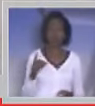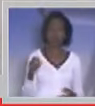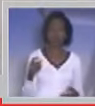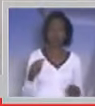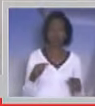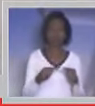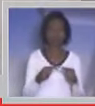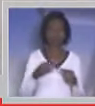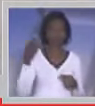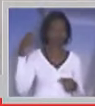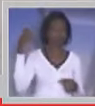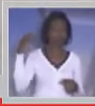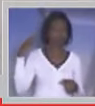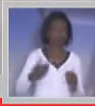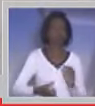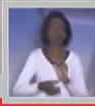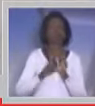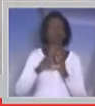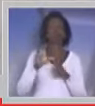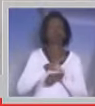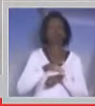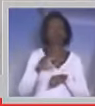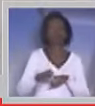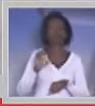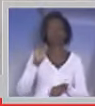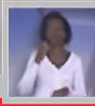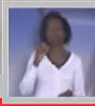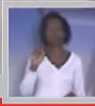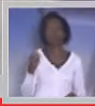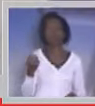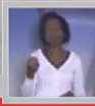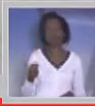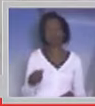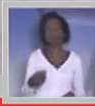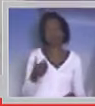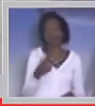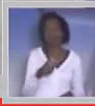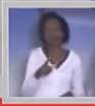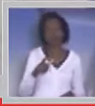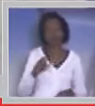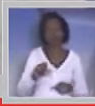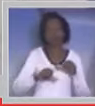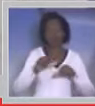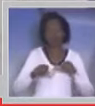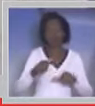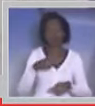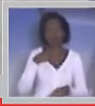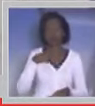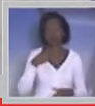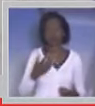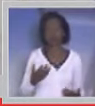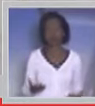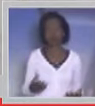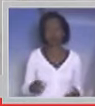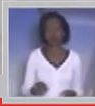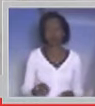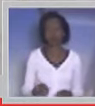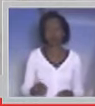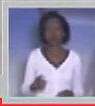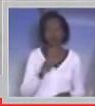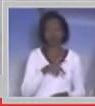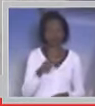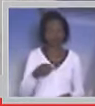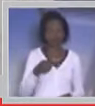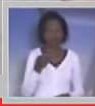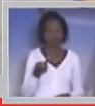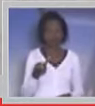passado antes da própria Constituição de 88 e não houve uma transição e segundo os professores